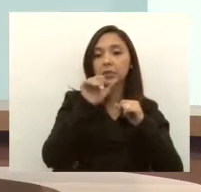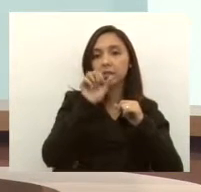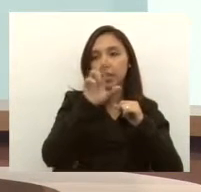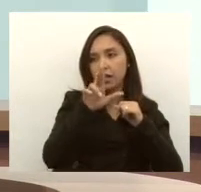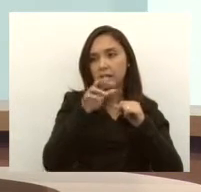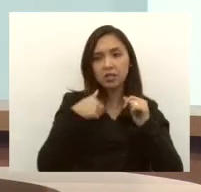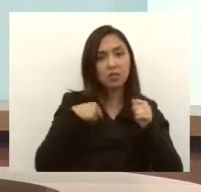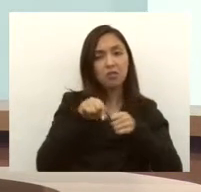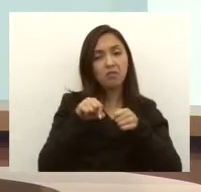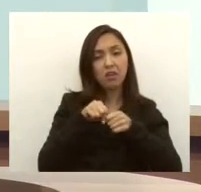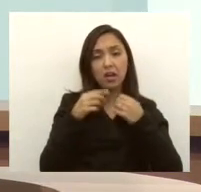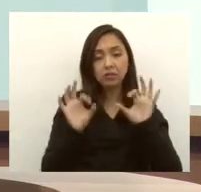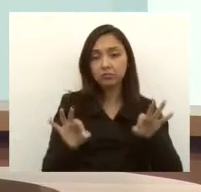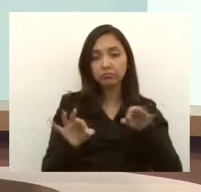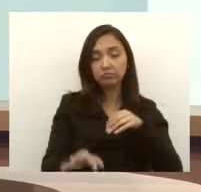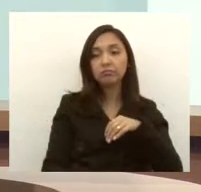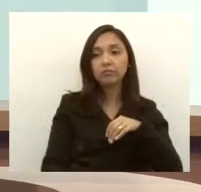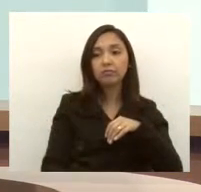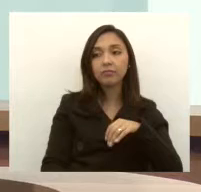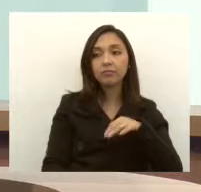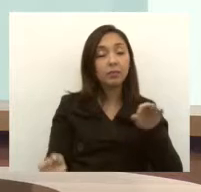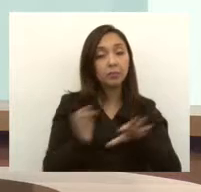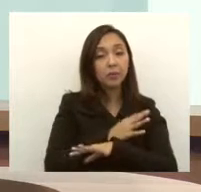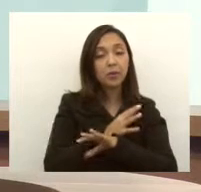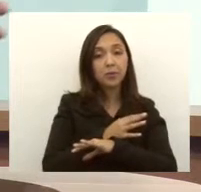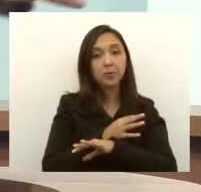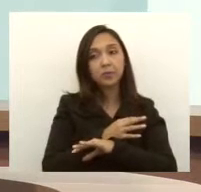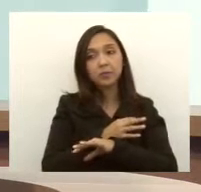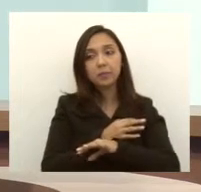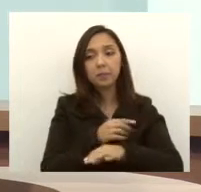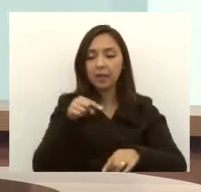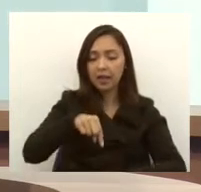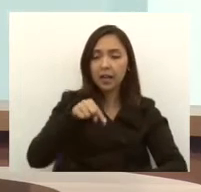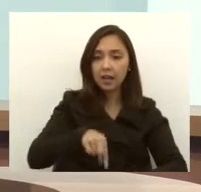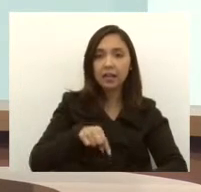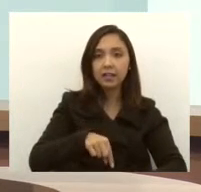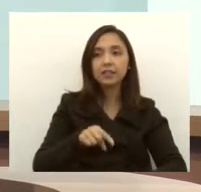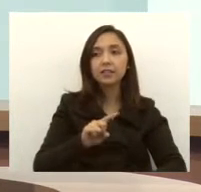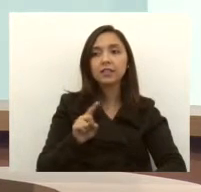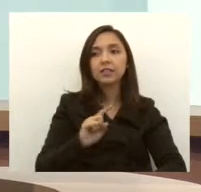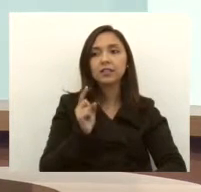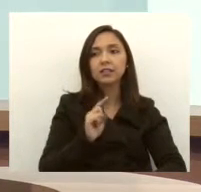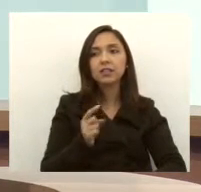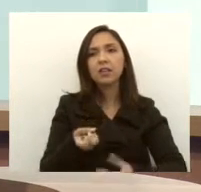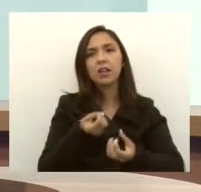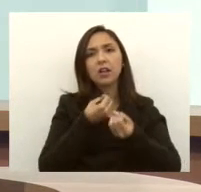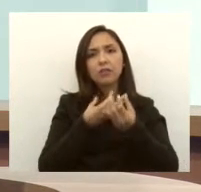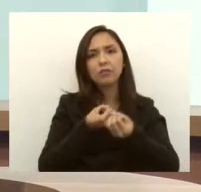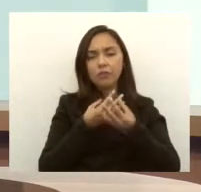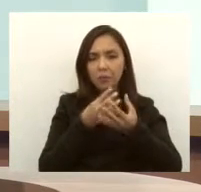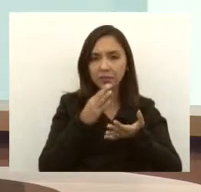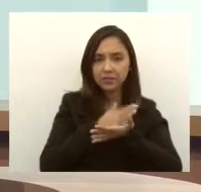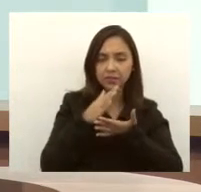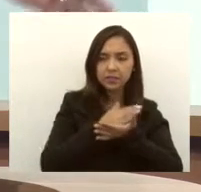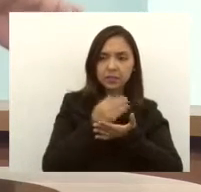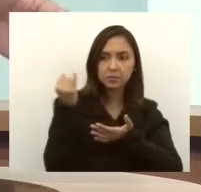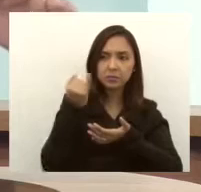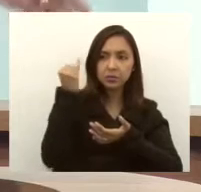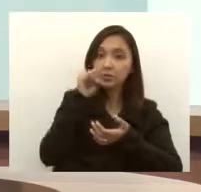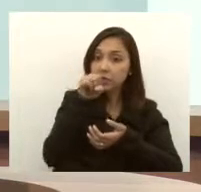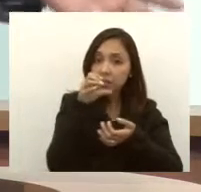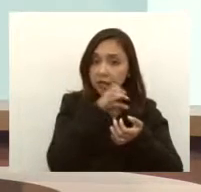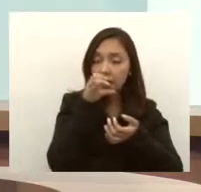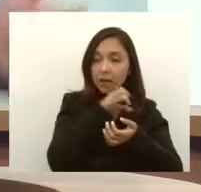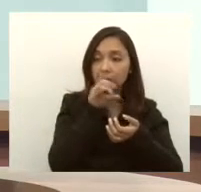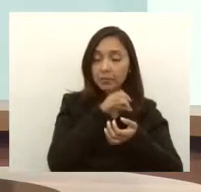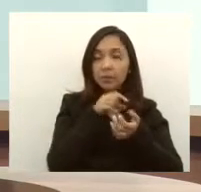o que eu faço. Pronto. Aqui não. Se a informação é importante, se você tiver pressa,